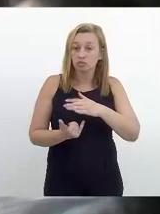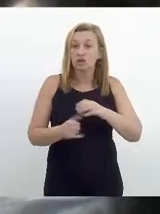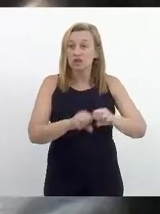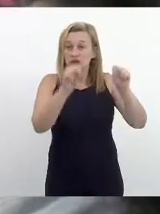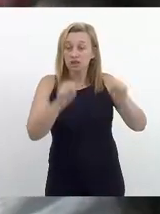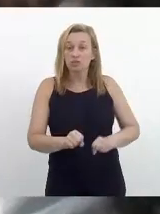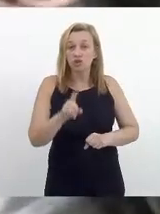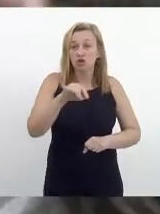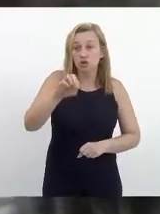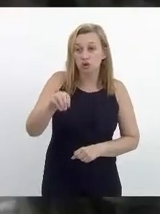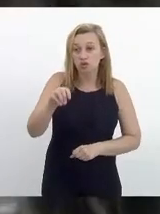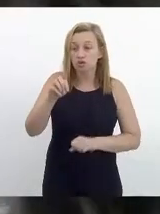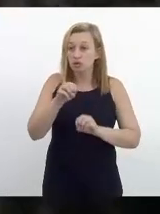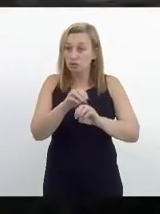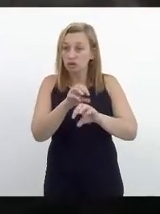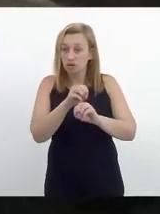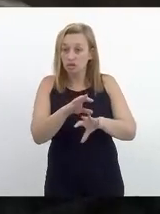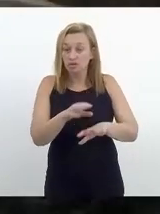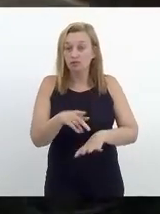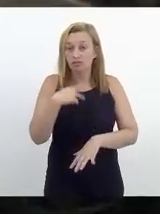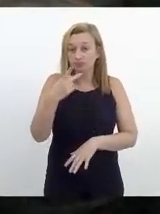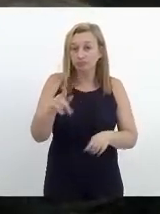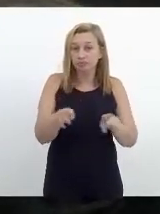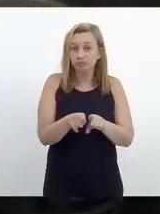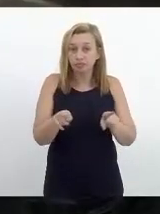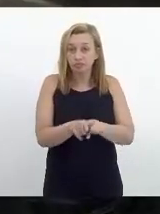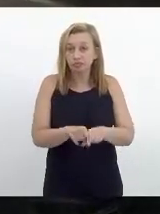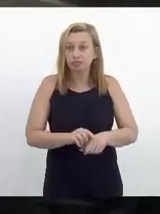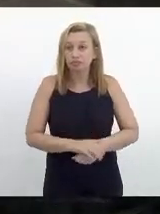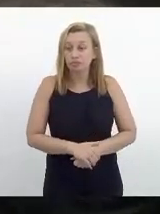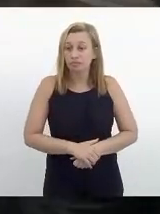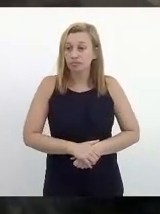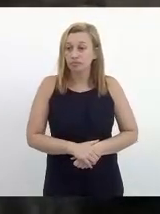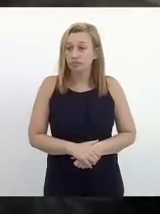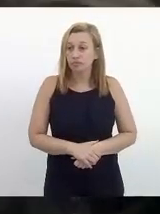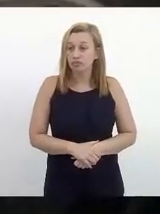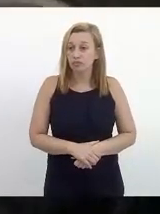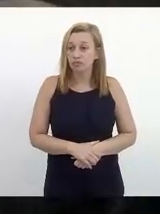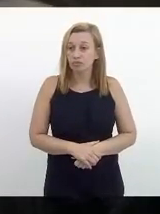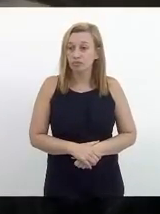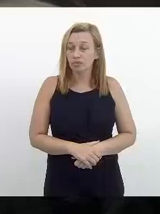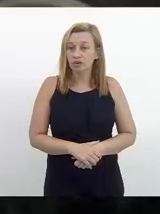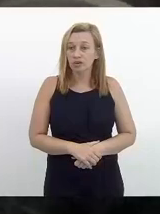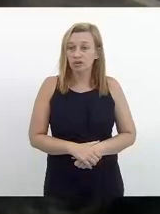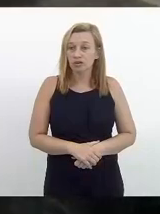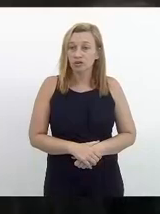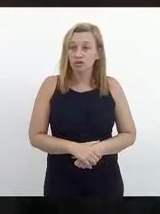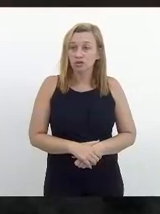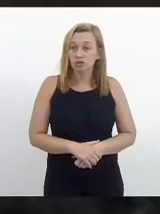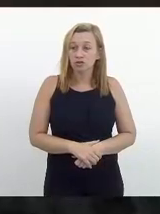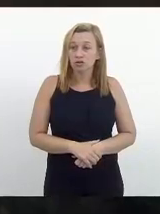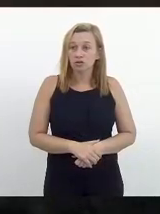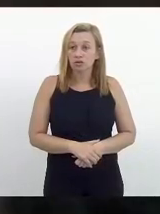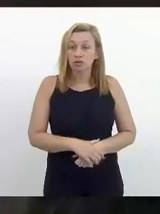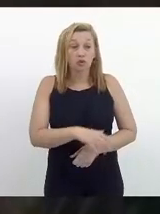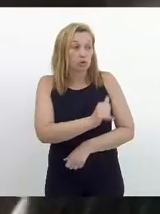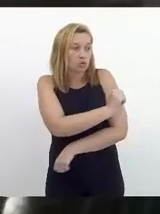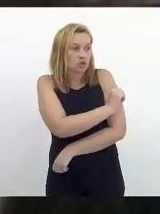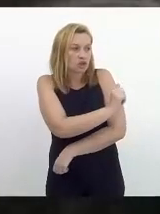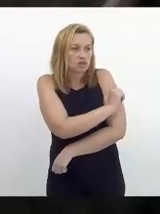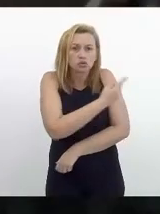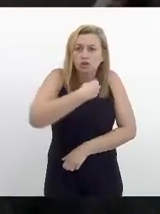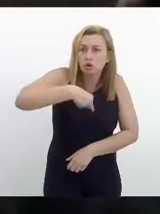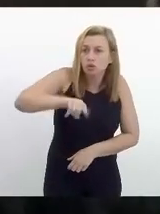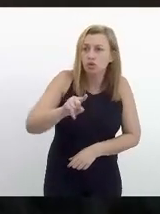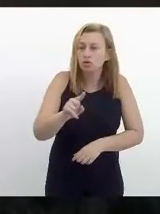socioeducativo. Eu destaco, inclusive, que os alunos não estão frequentando a escola